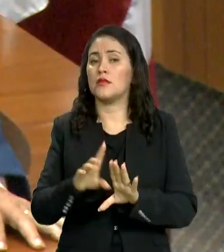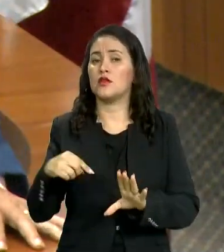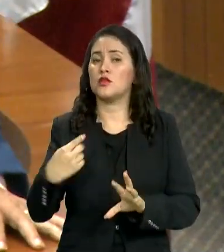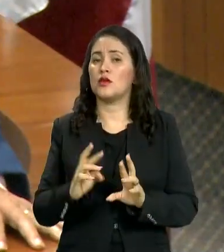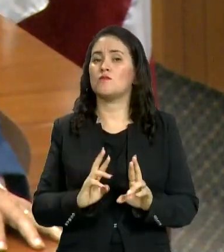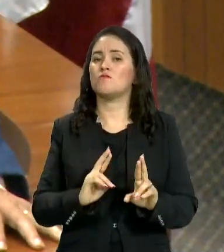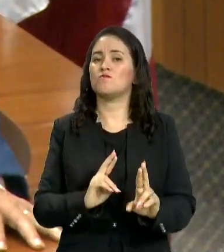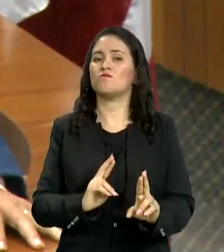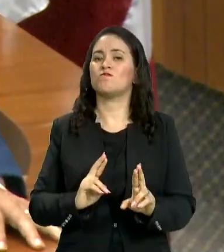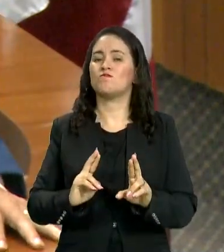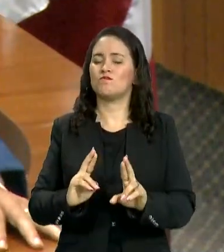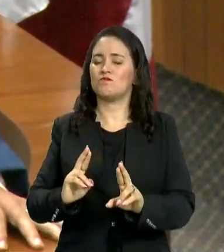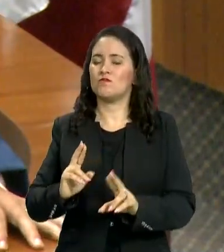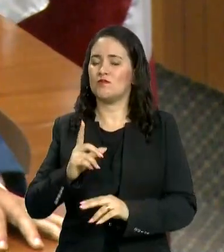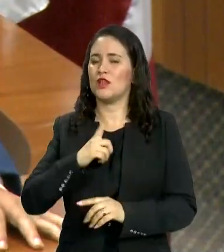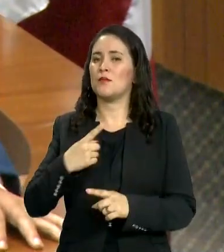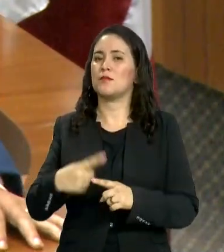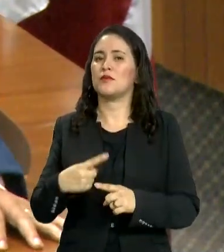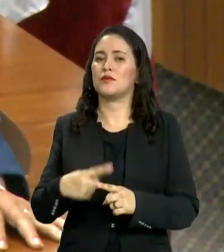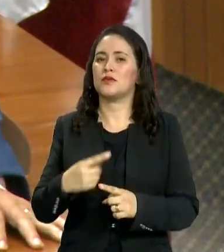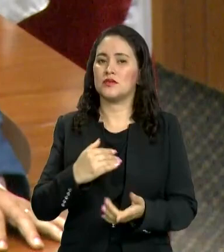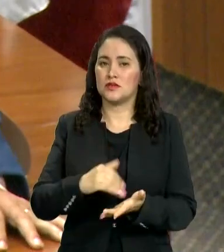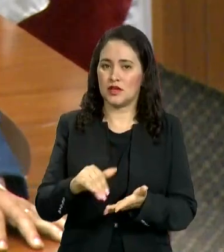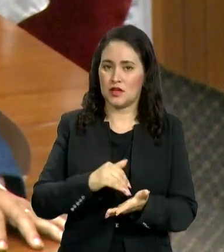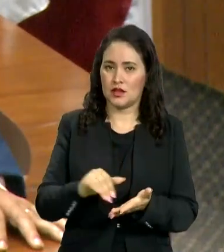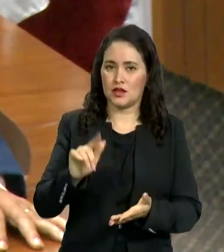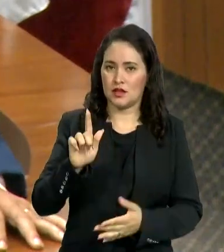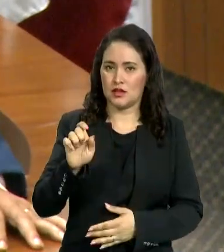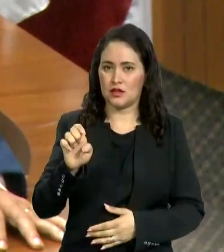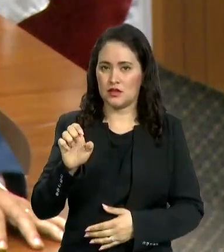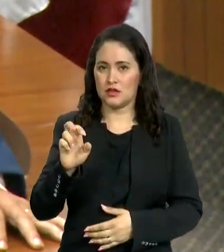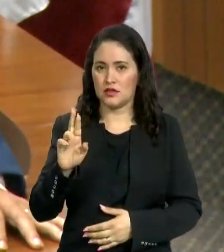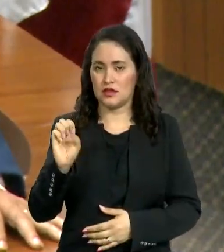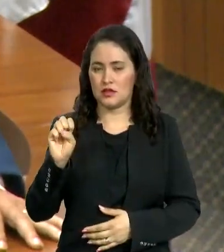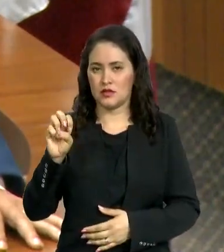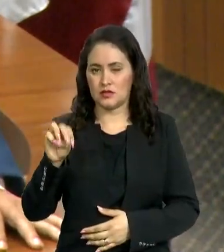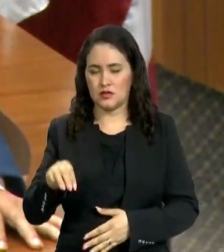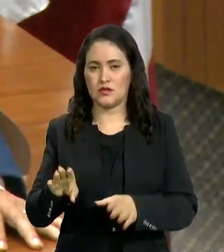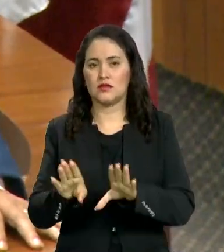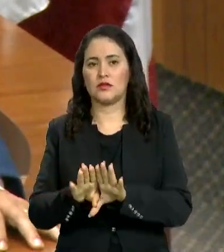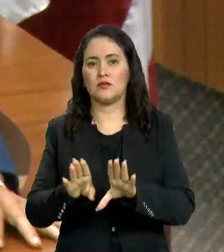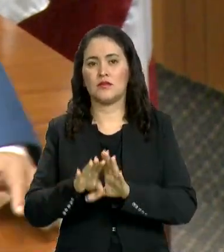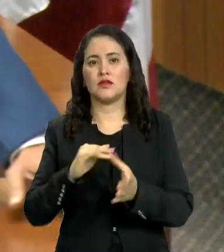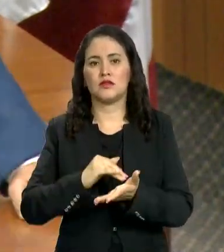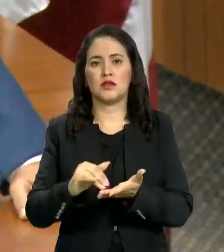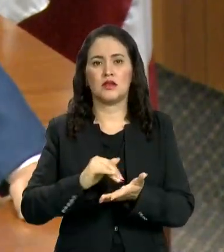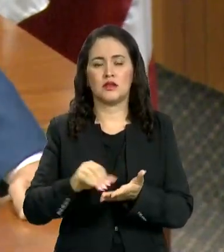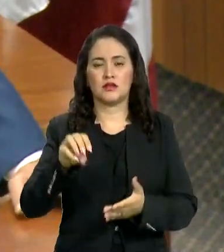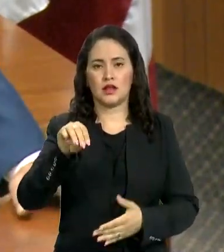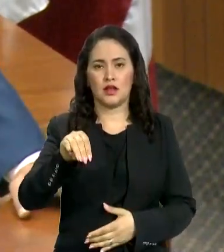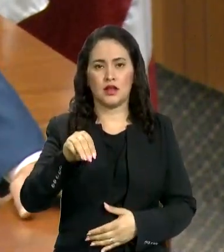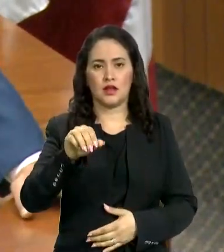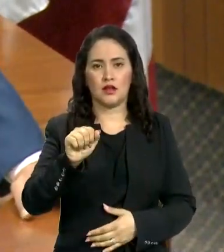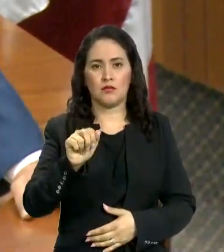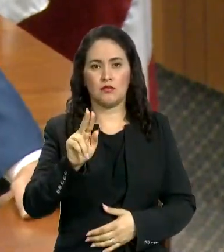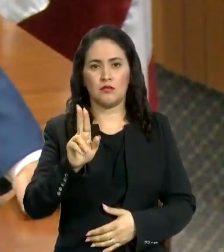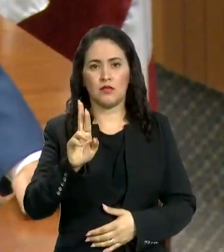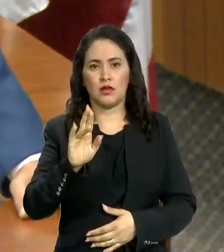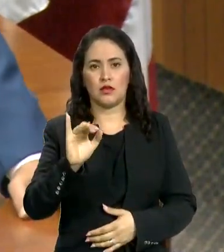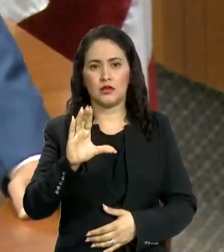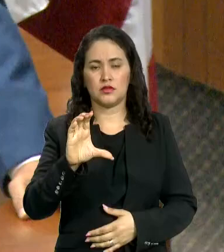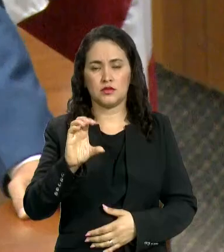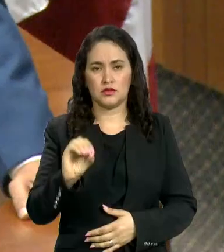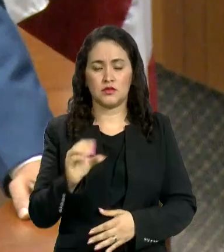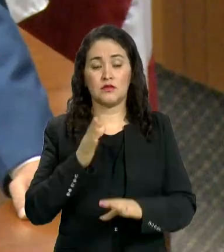devido o o tanto o secretário Gerson quanto o o secretário Maurício ter visitado a área já por